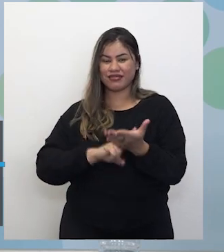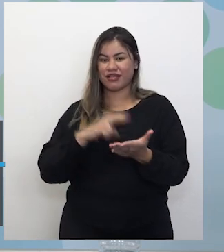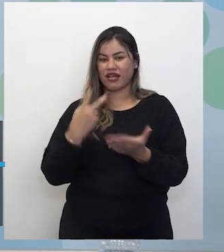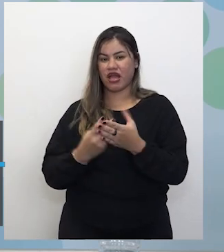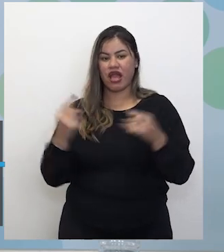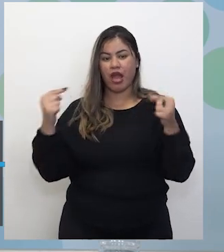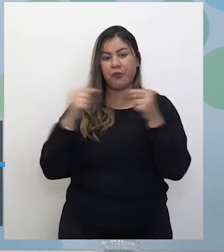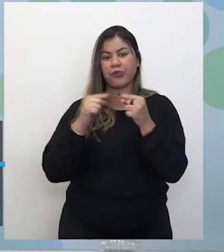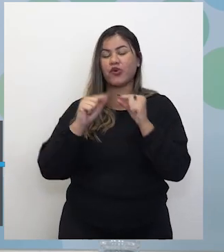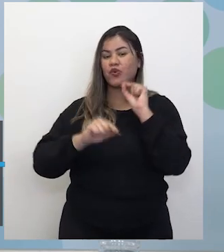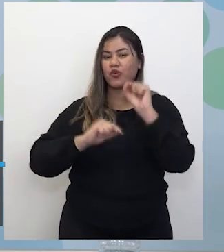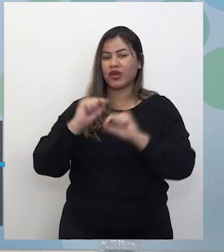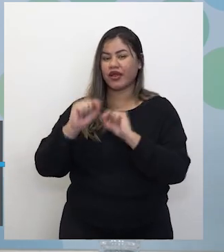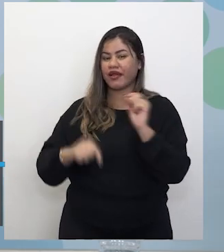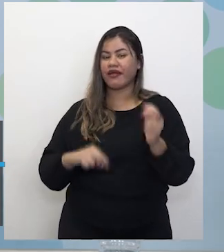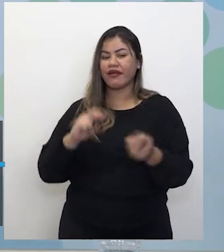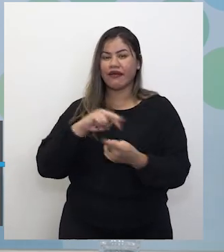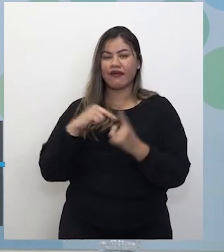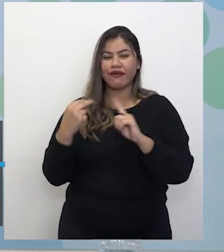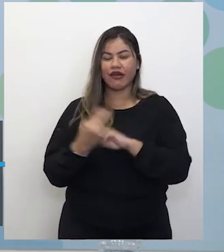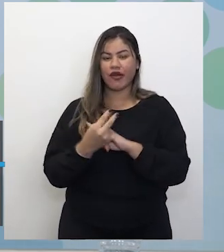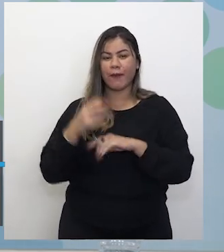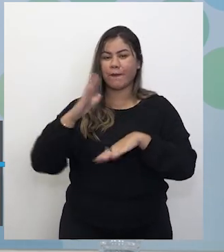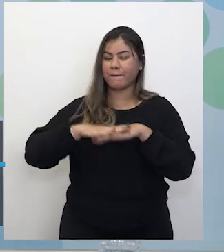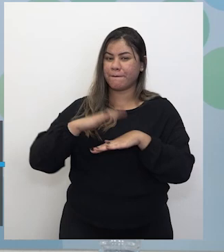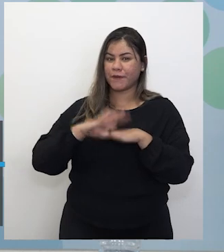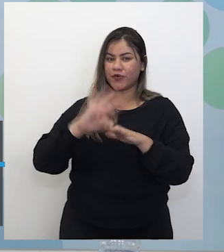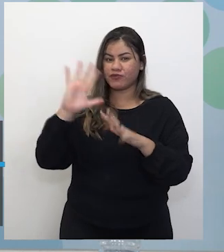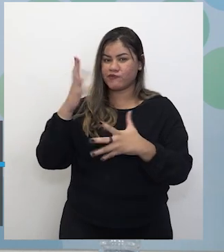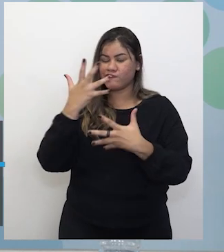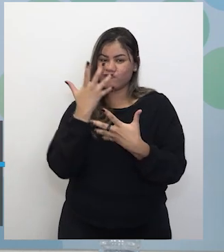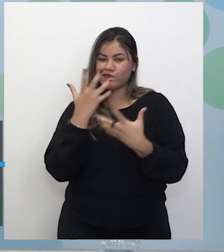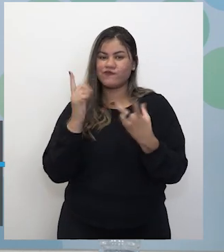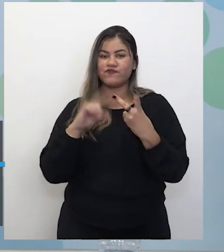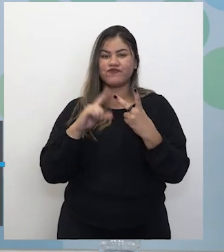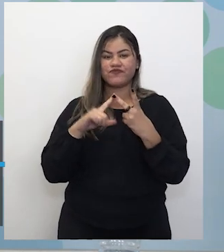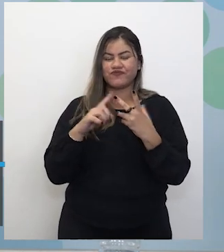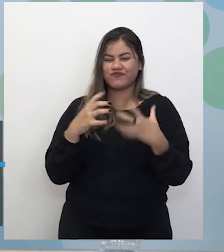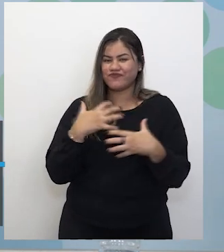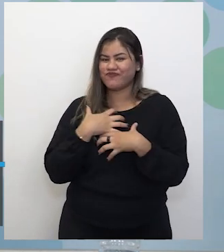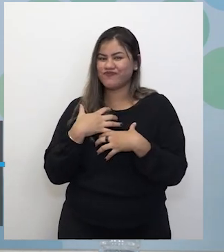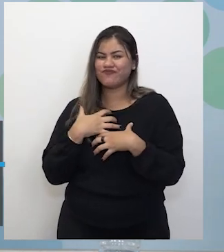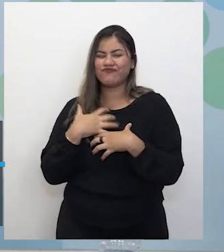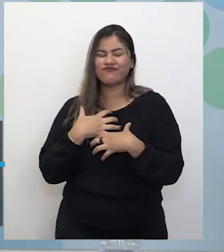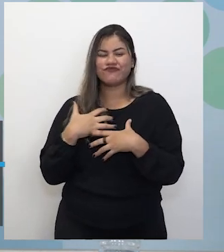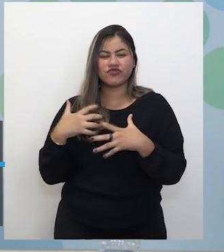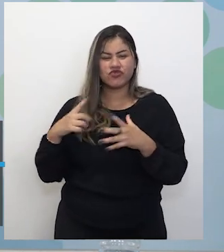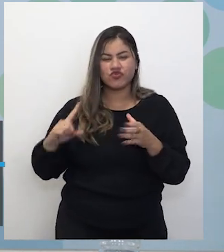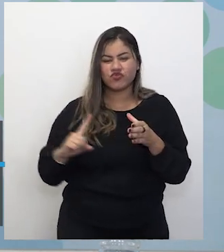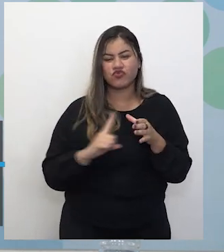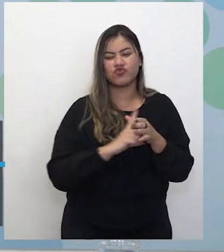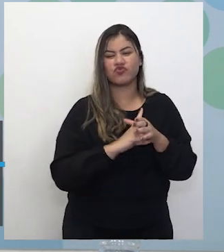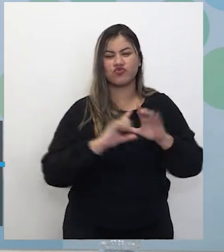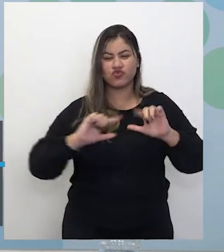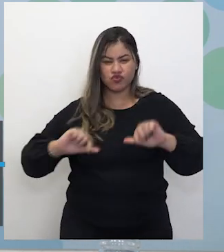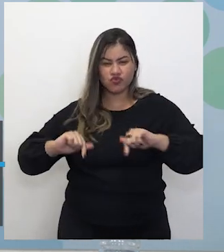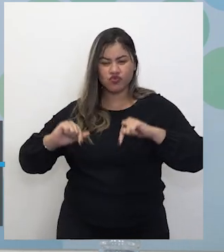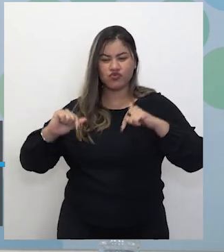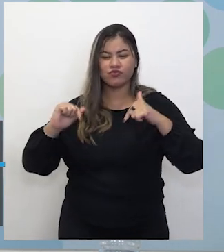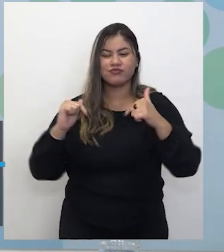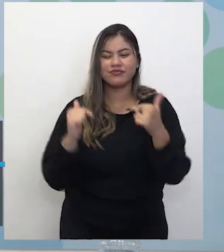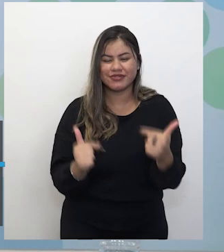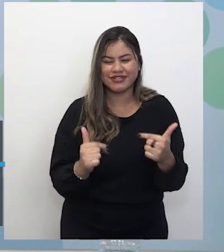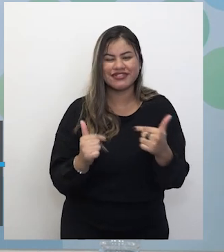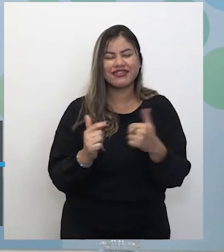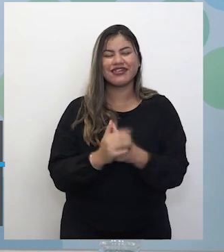de uma perspectiva de atuação, de envolvimento, de iniciativa,